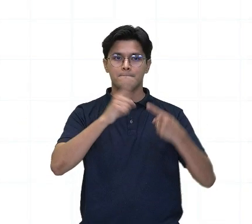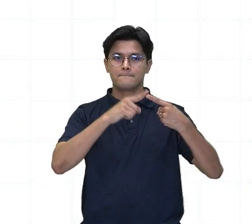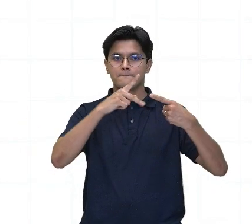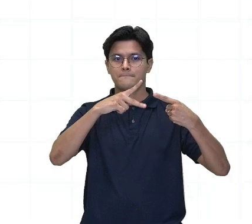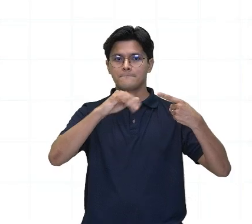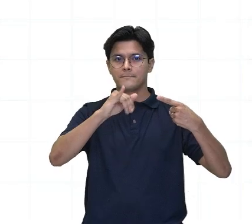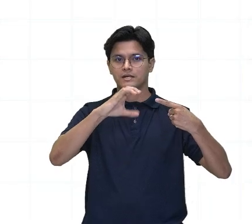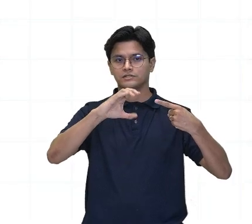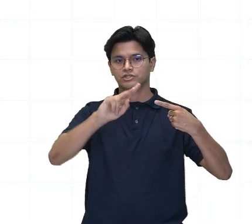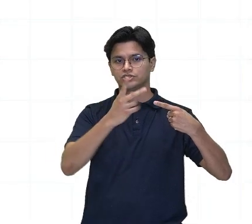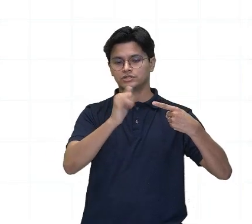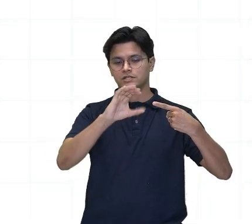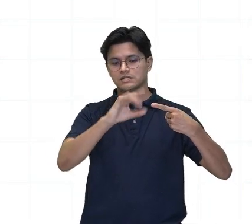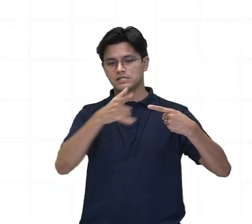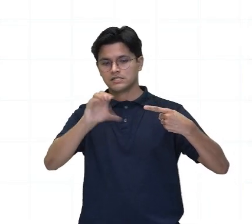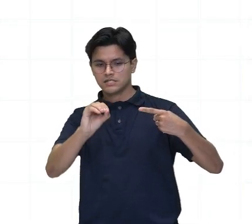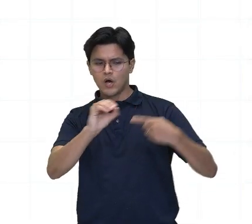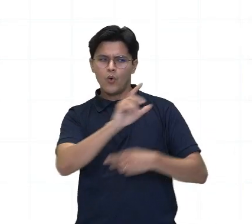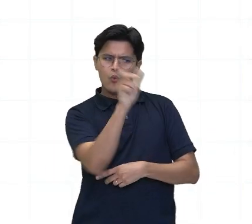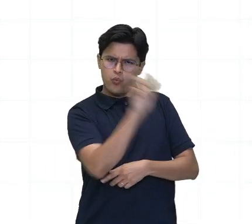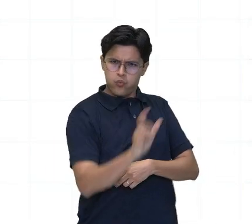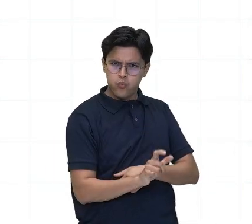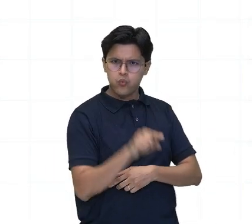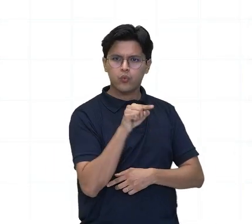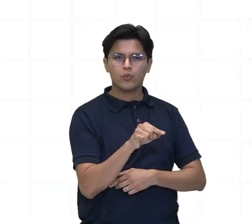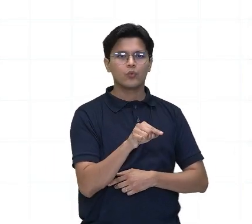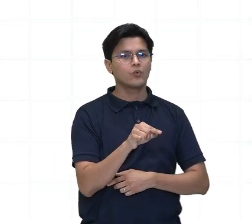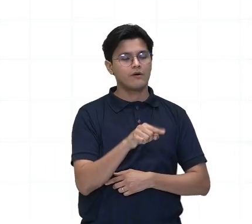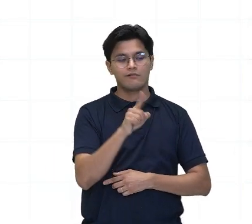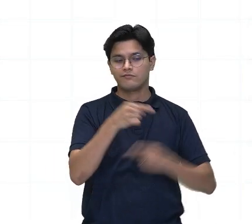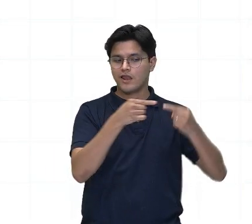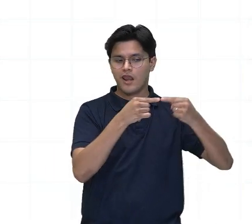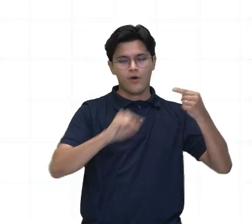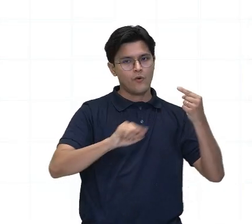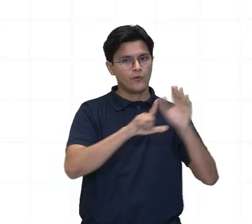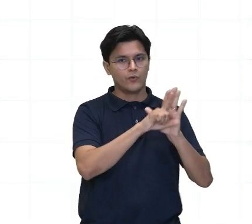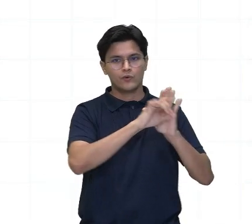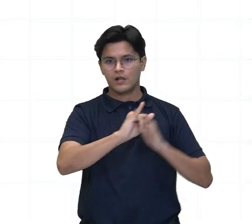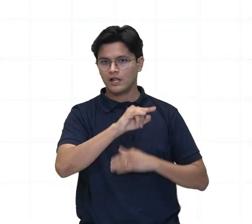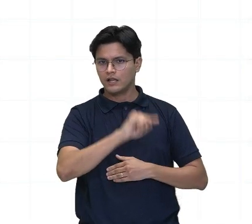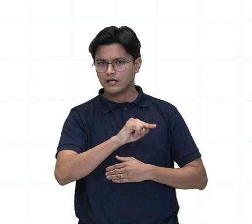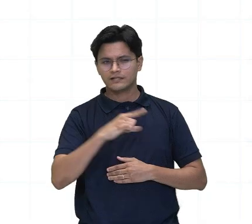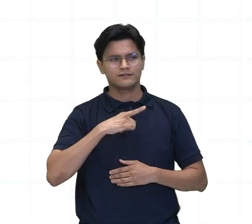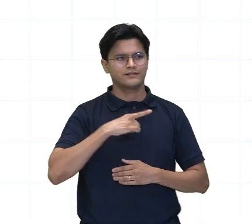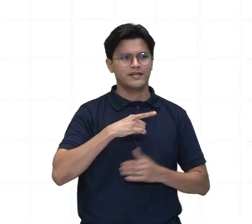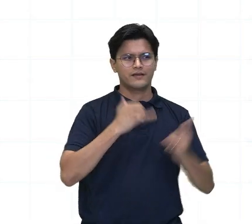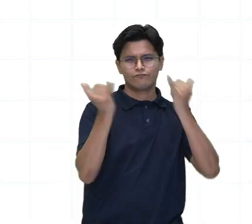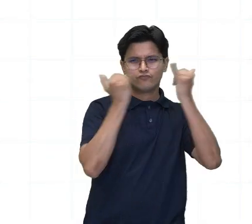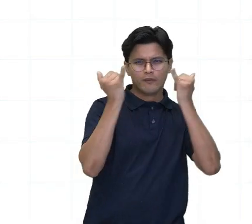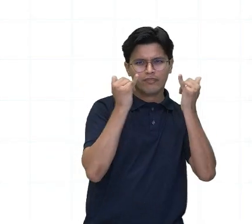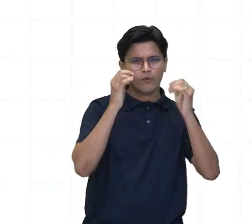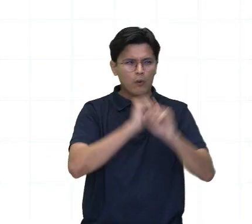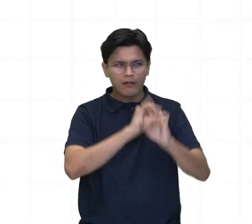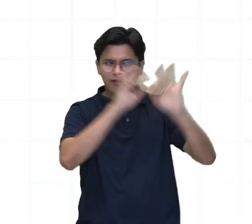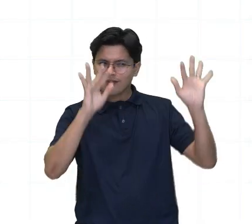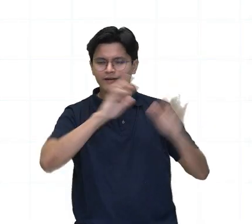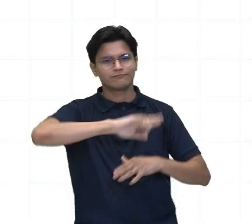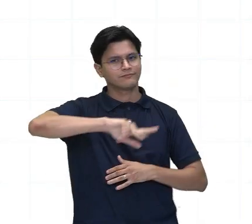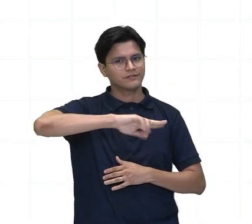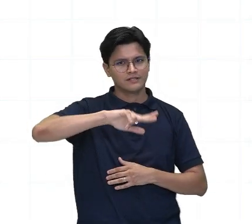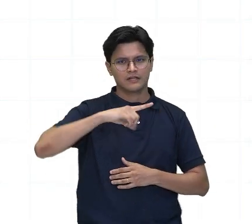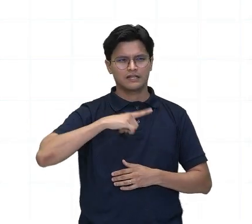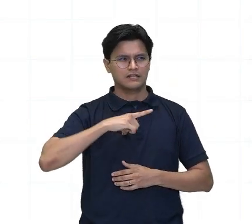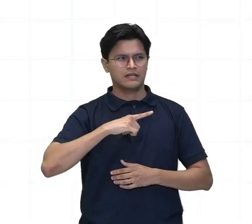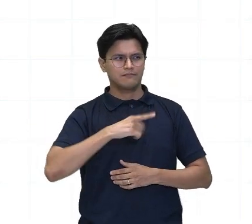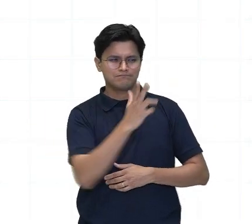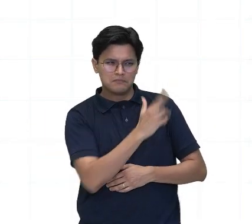porque esse tipo de pichação não passa informação, são palavras geralmente soltas, desenhos, alguns meio confusos,